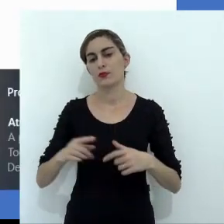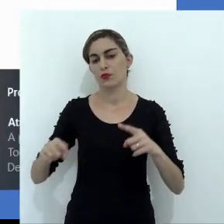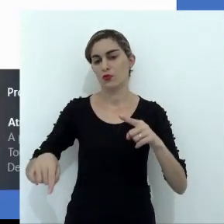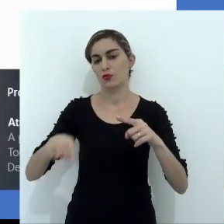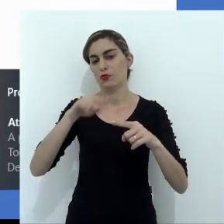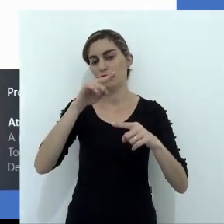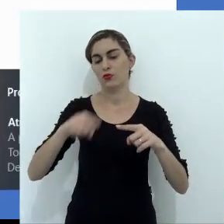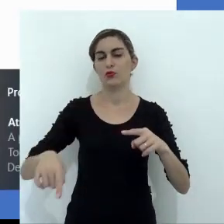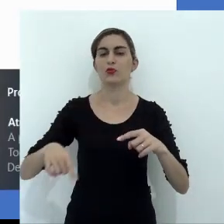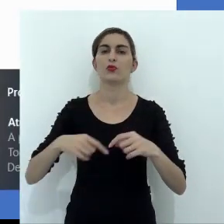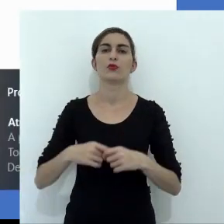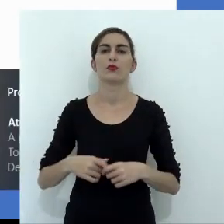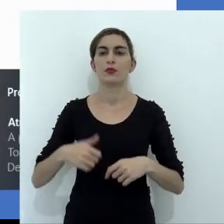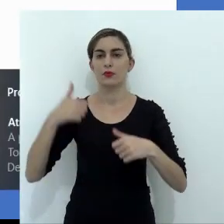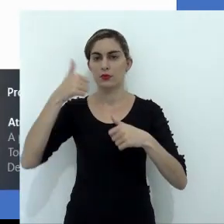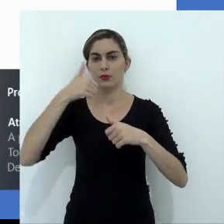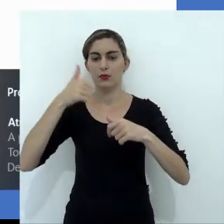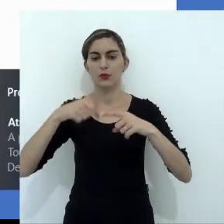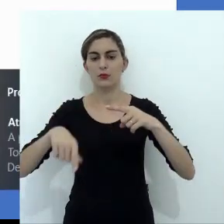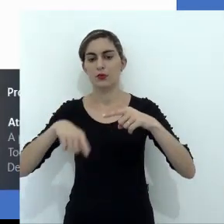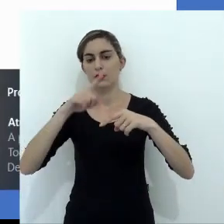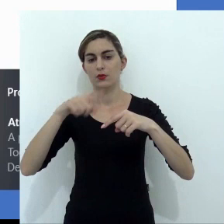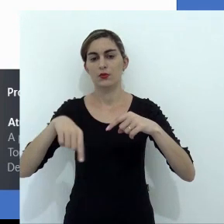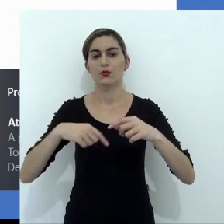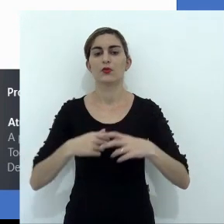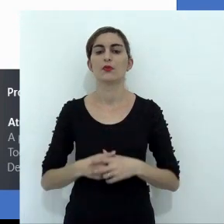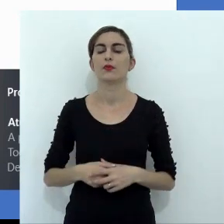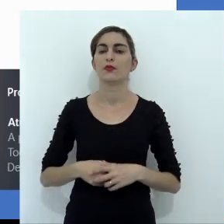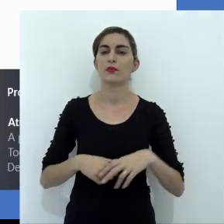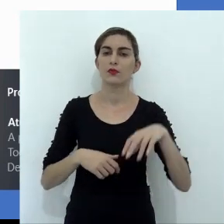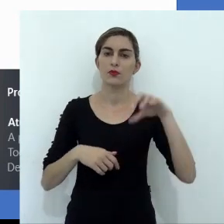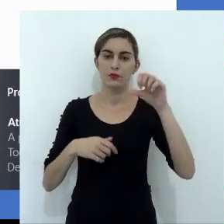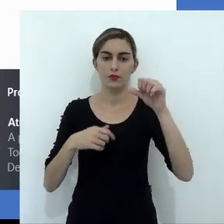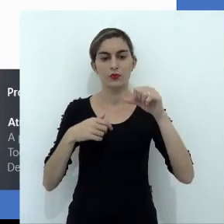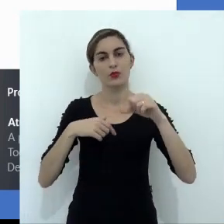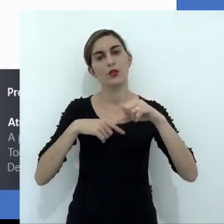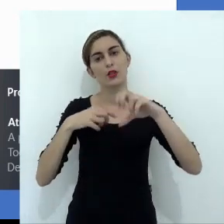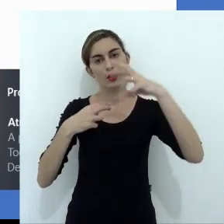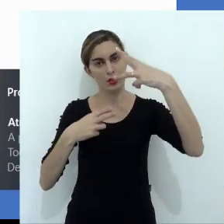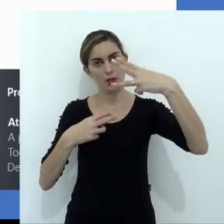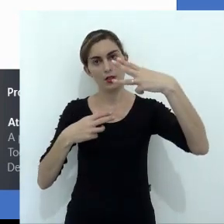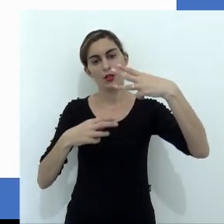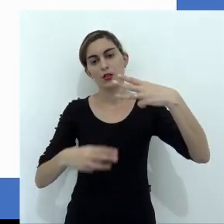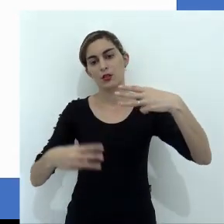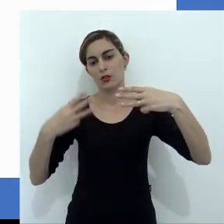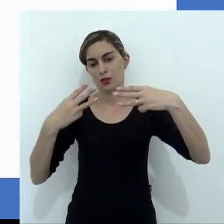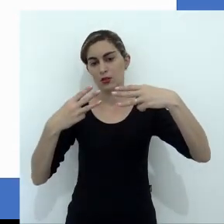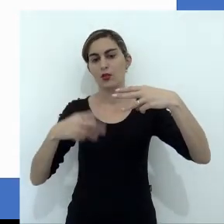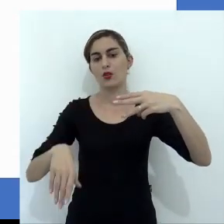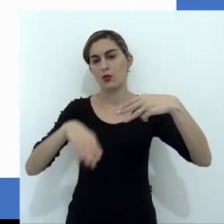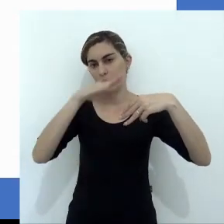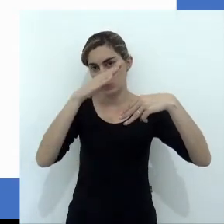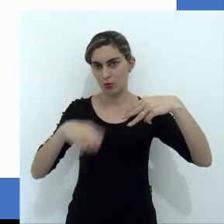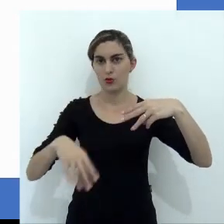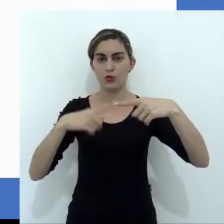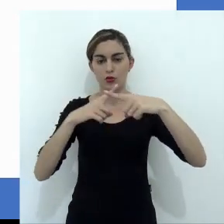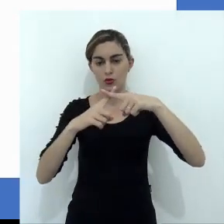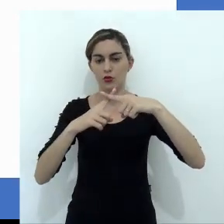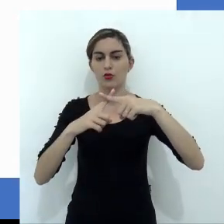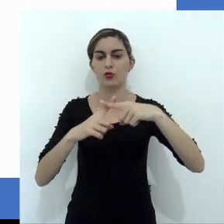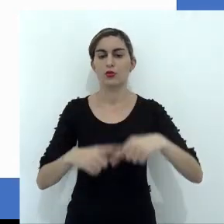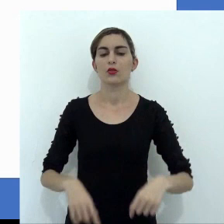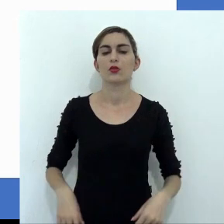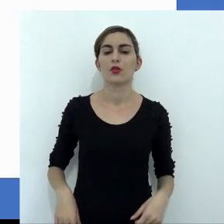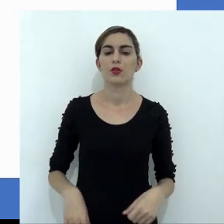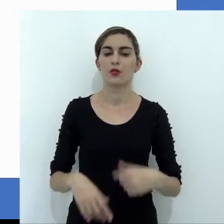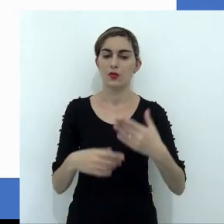que eu coloquei, ó. O primeiro caso aqui, né, de baixo para cima. Então, se eu estou no 3 e eu tenho que multiplicar formando um x, então eu vou